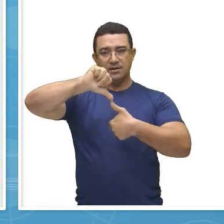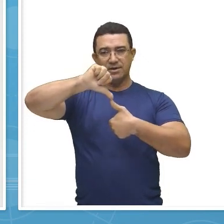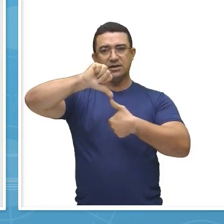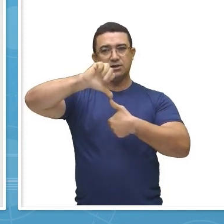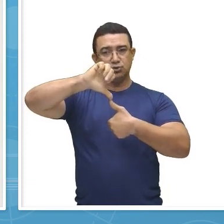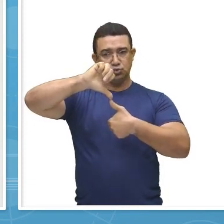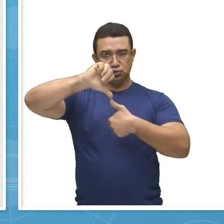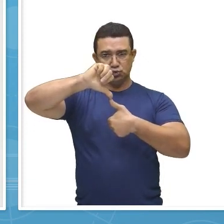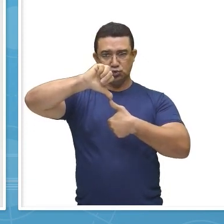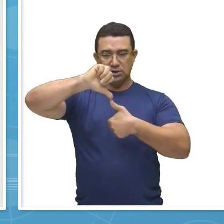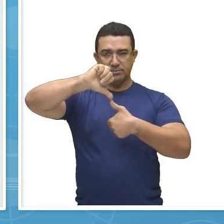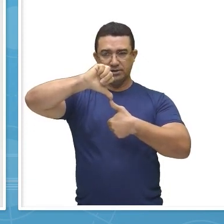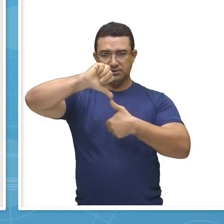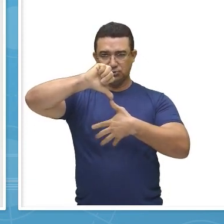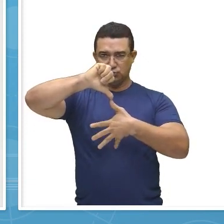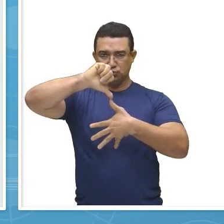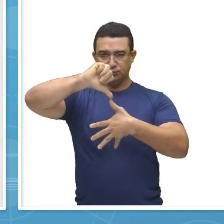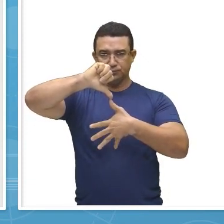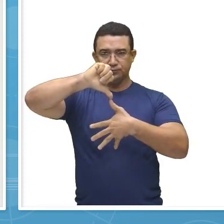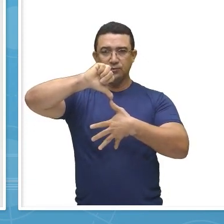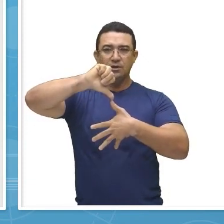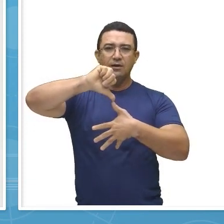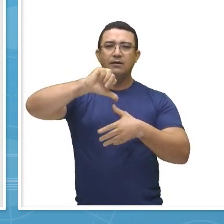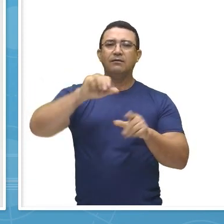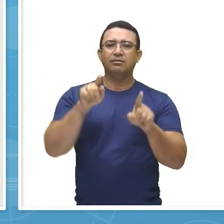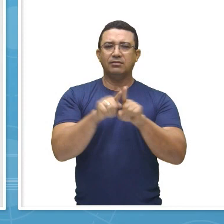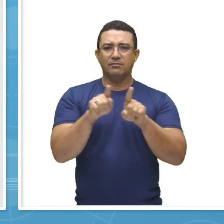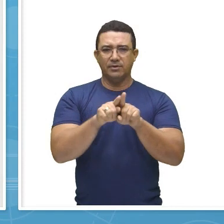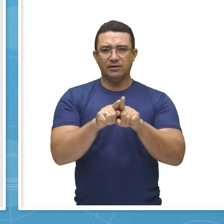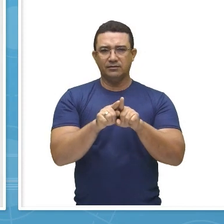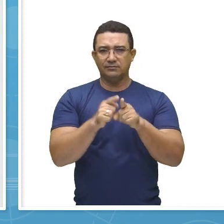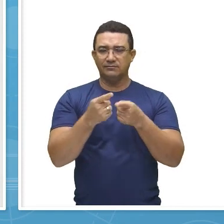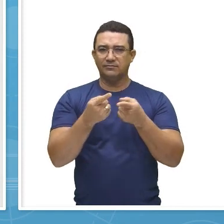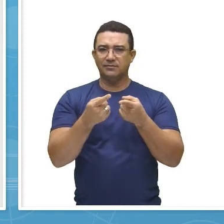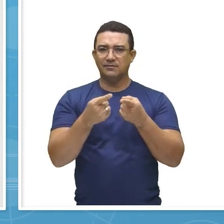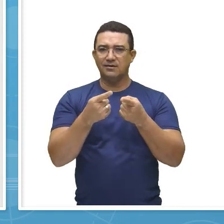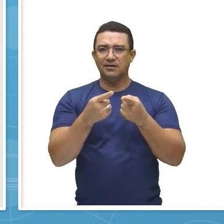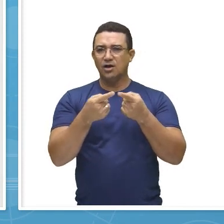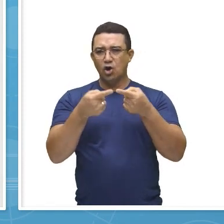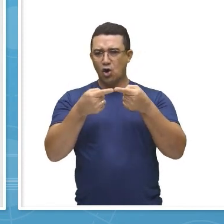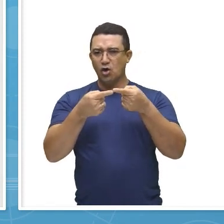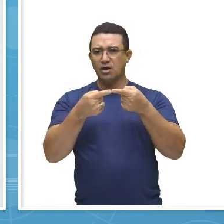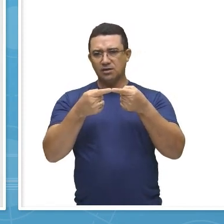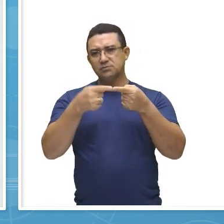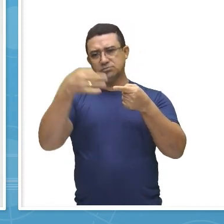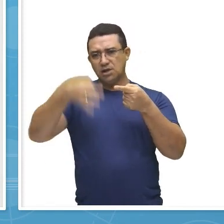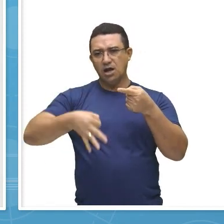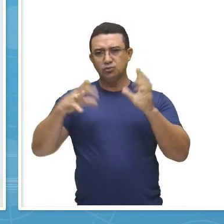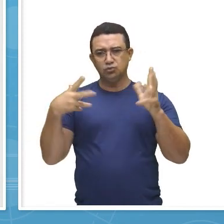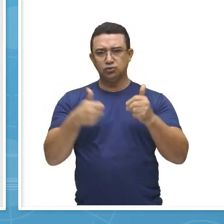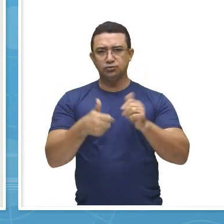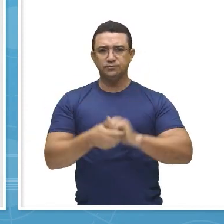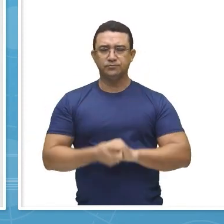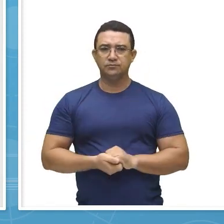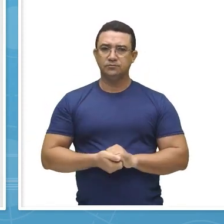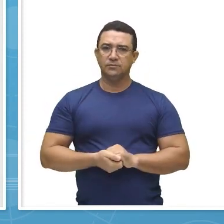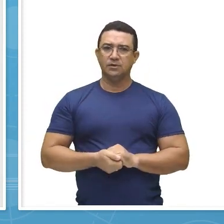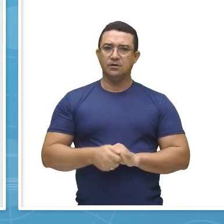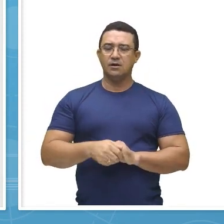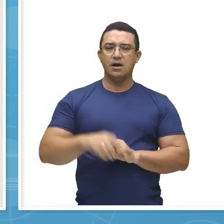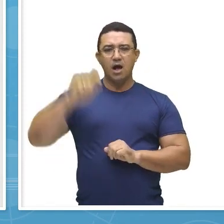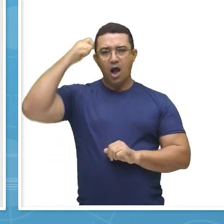Sul, né? Também, né, aparentemente não tem nada errado. Na letra C, a